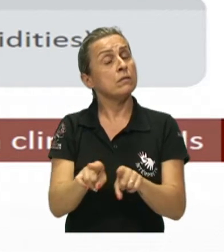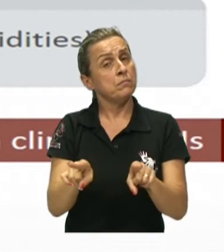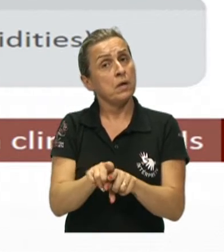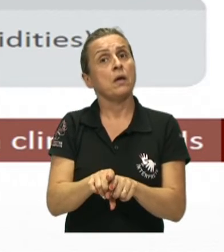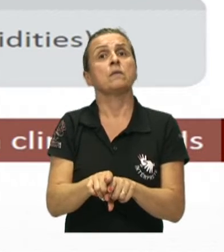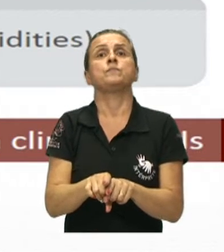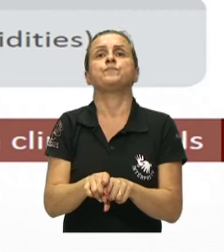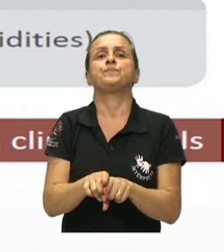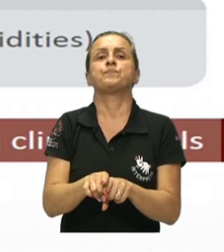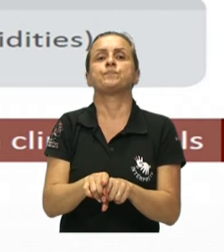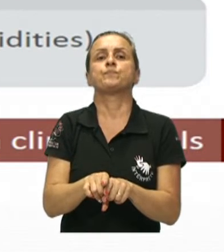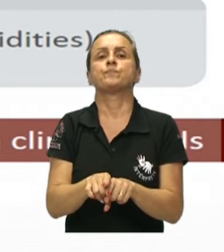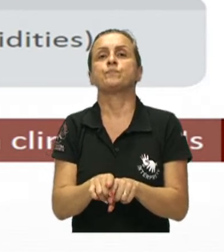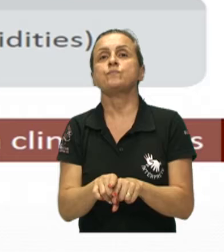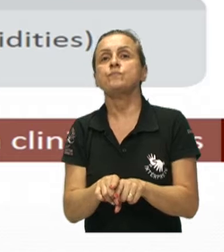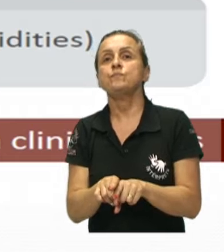aspecto